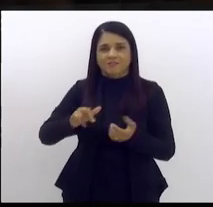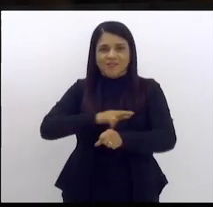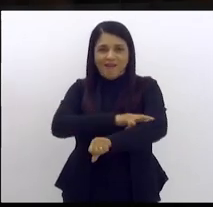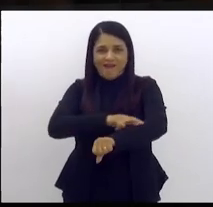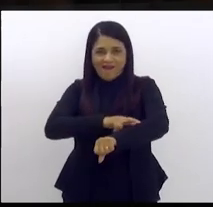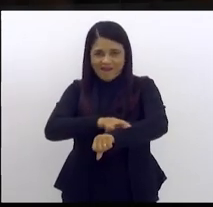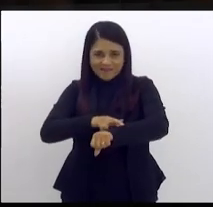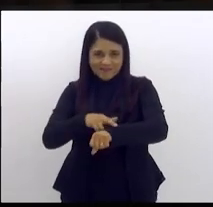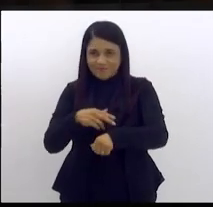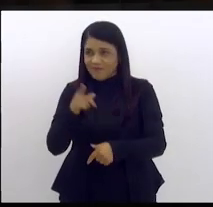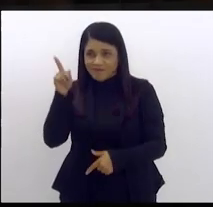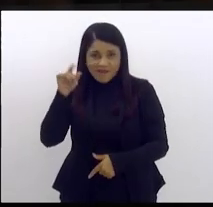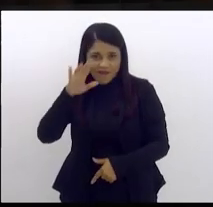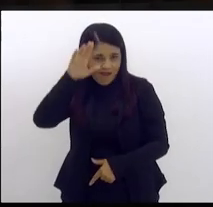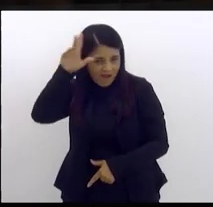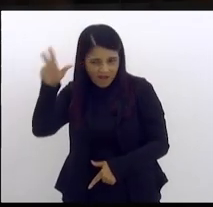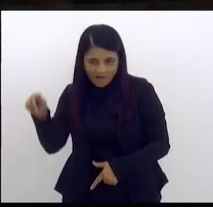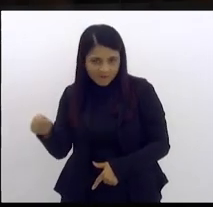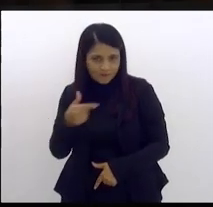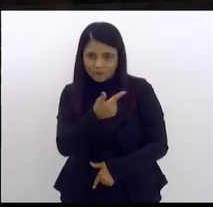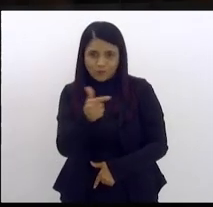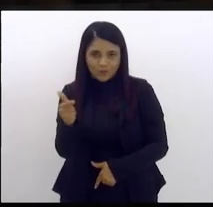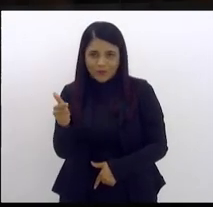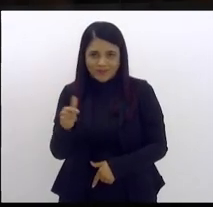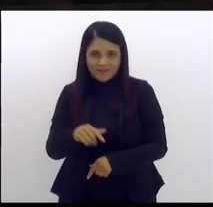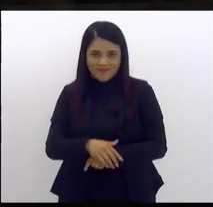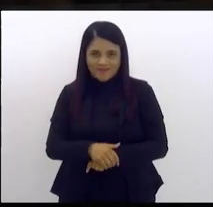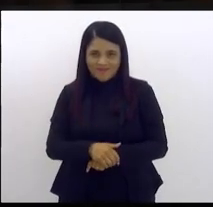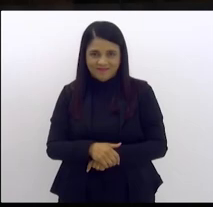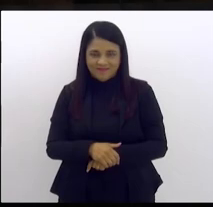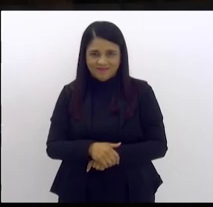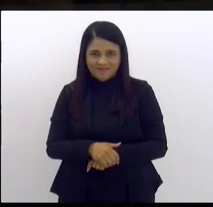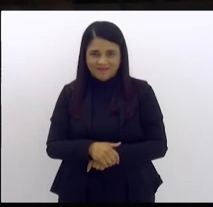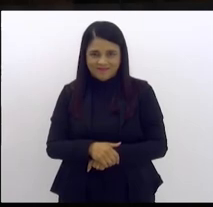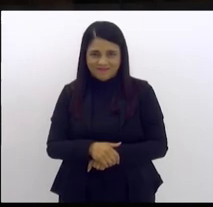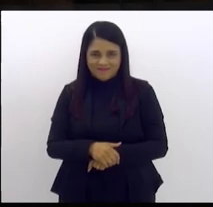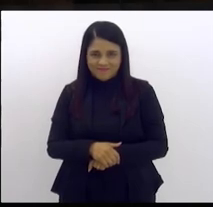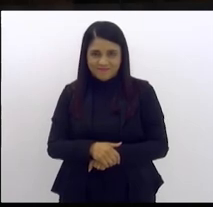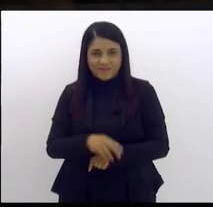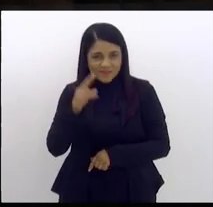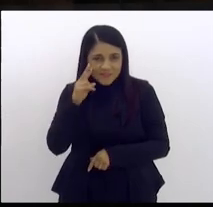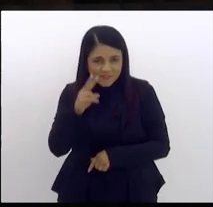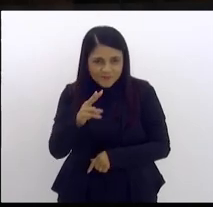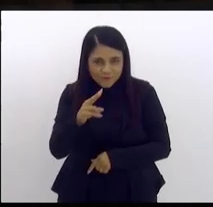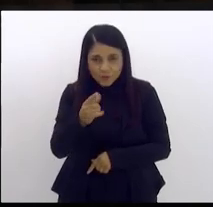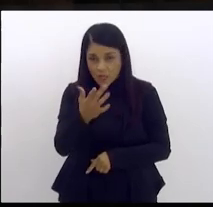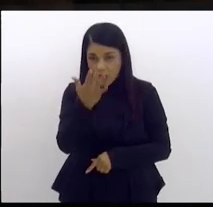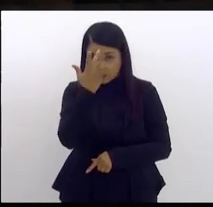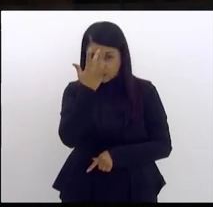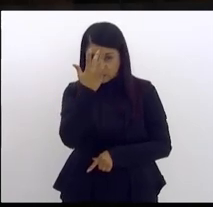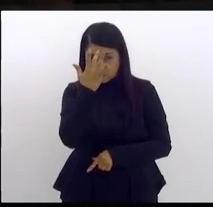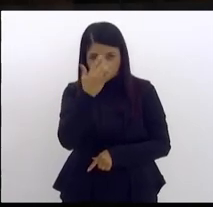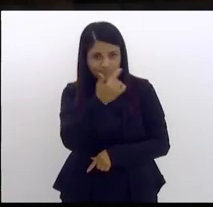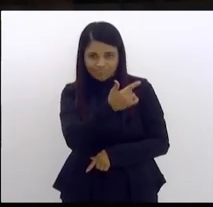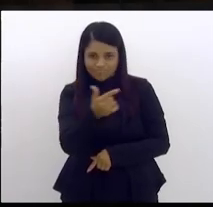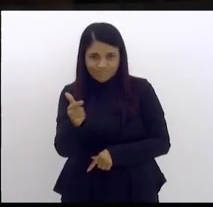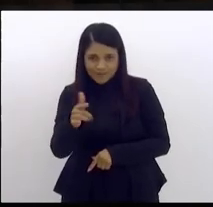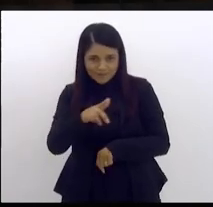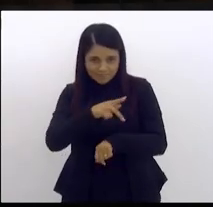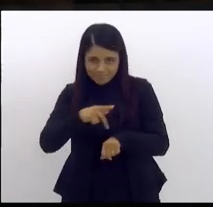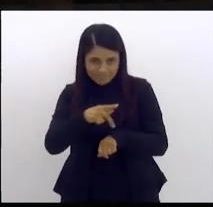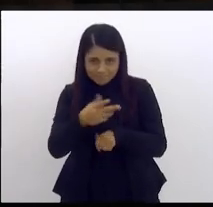isso na África do Sul você não viu isso na Índia onde os